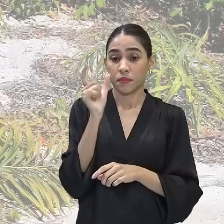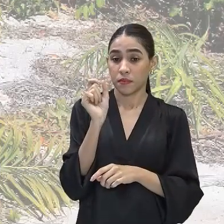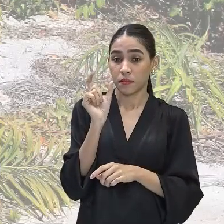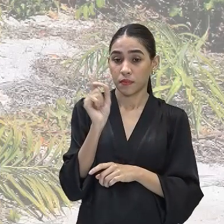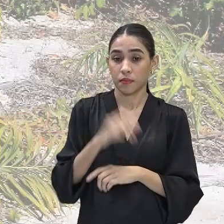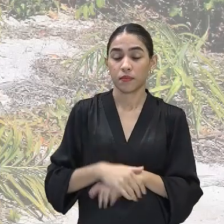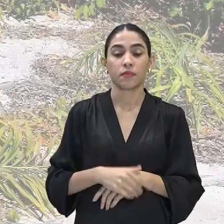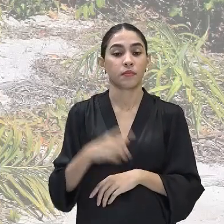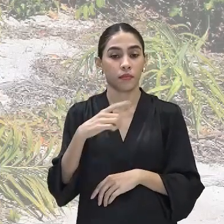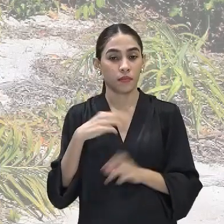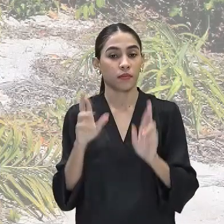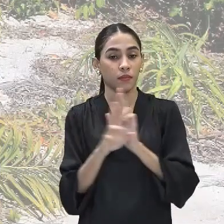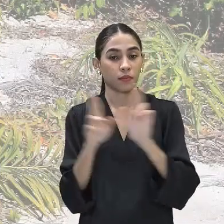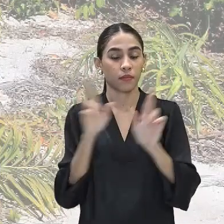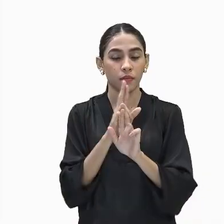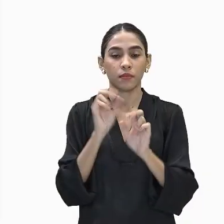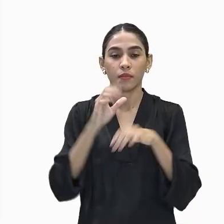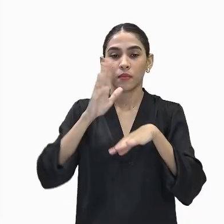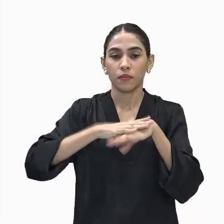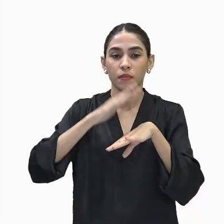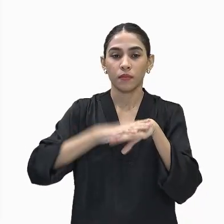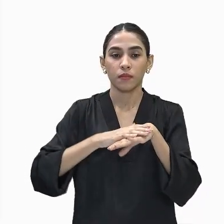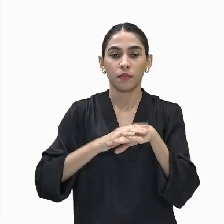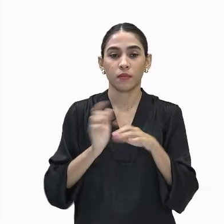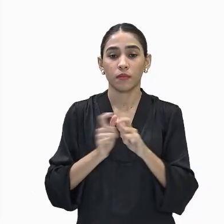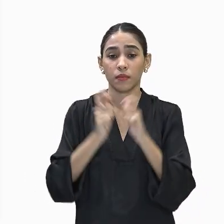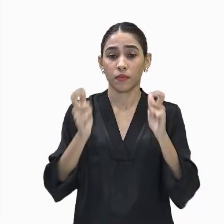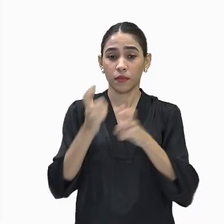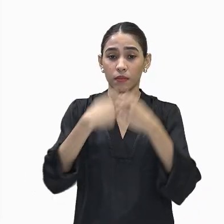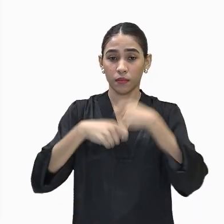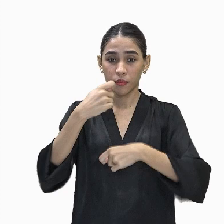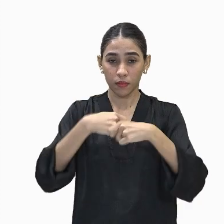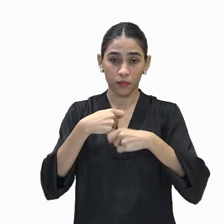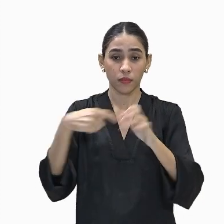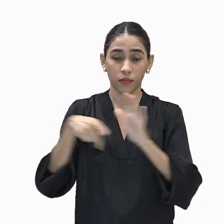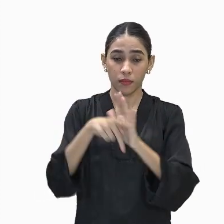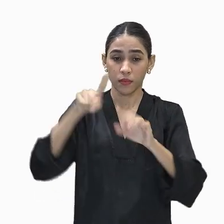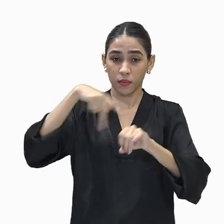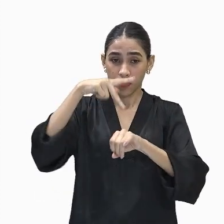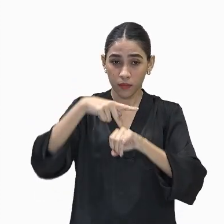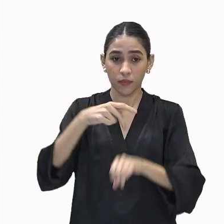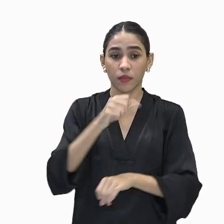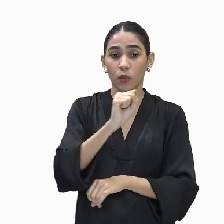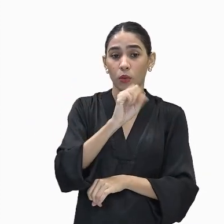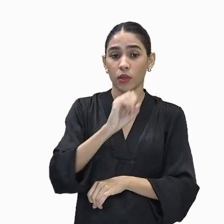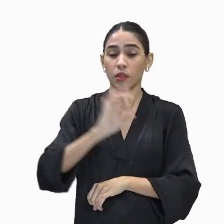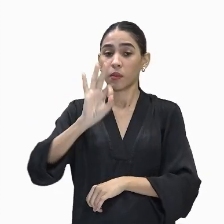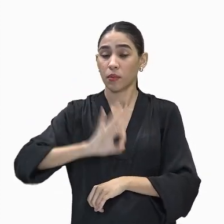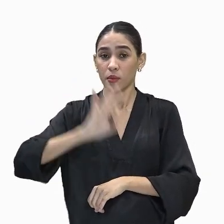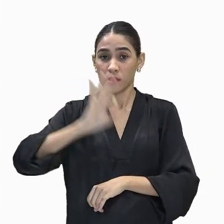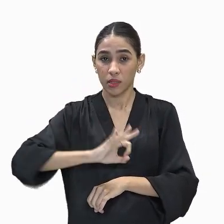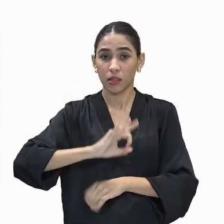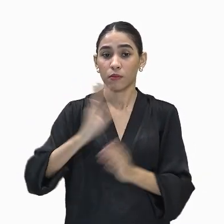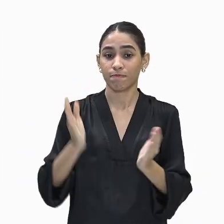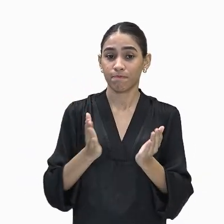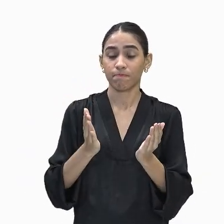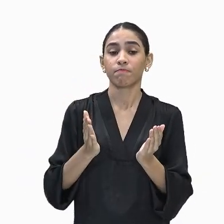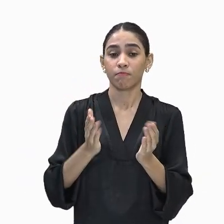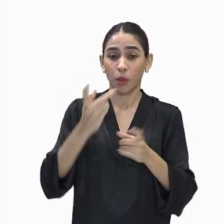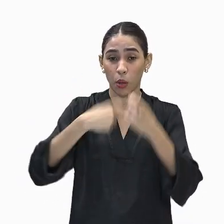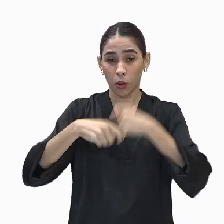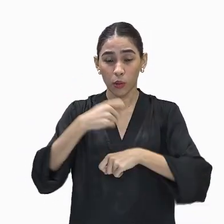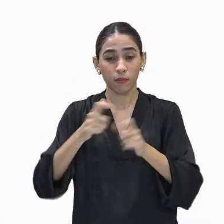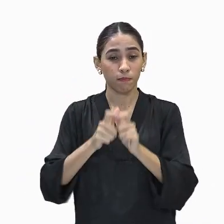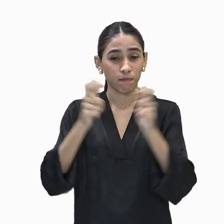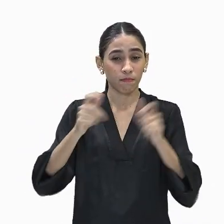está relacionado com a produção da economia do país, né? Cerca de 80% da produção econômica do